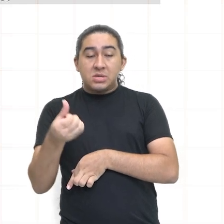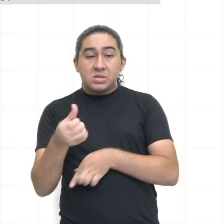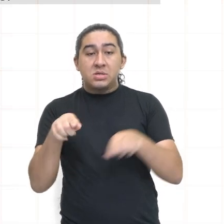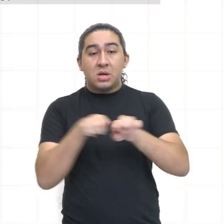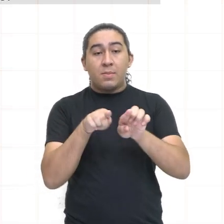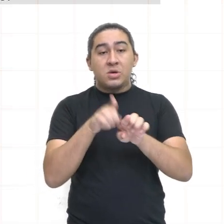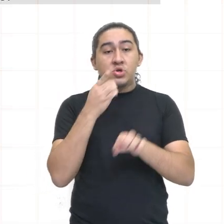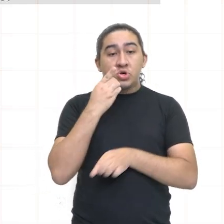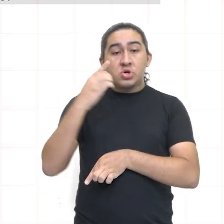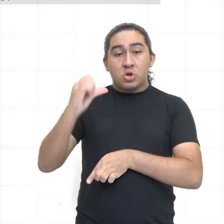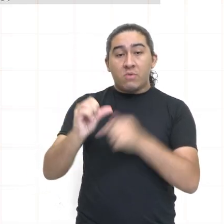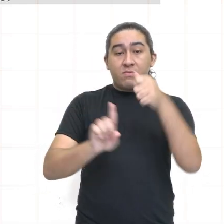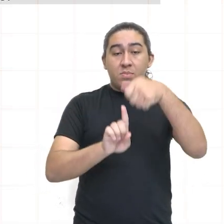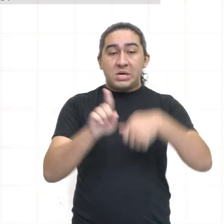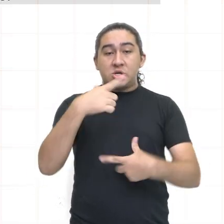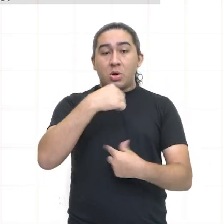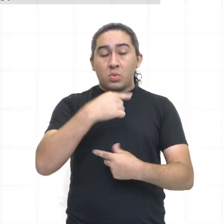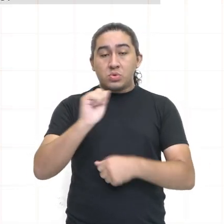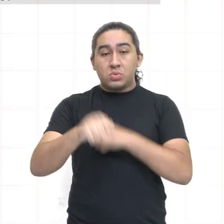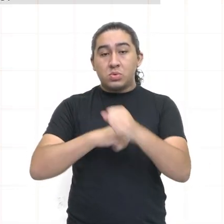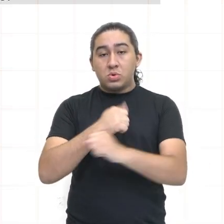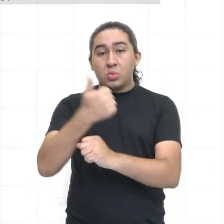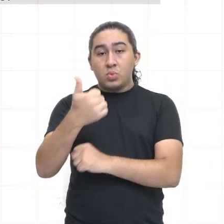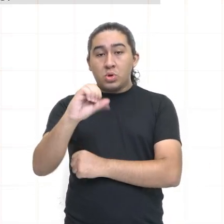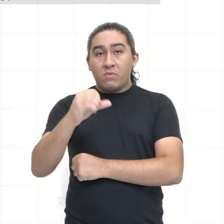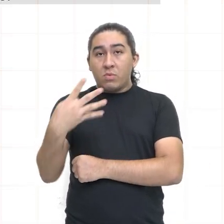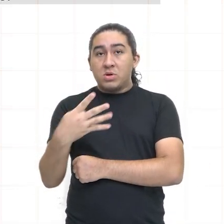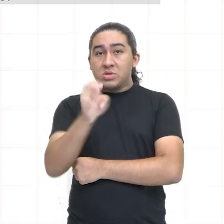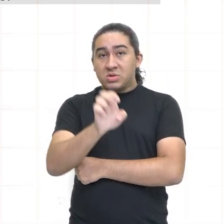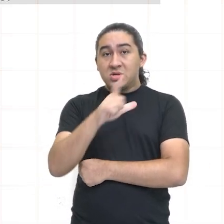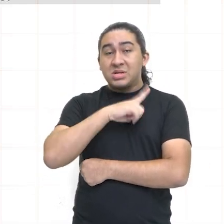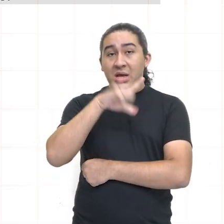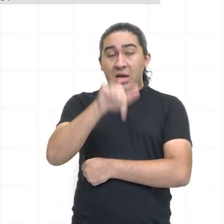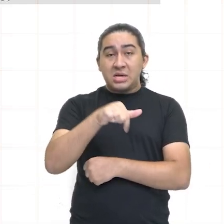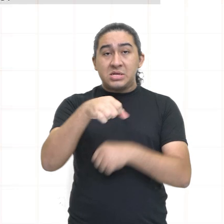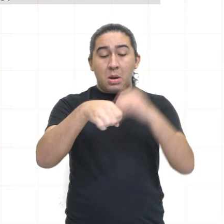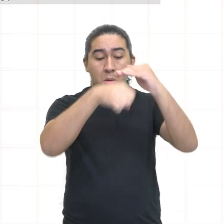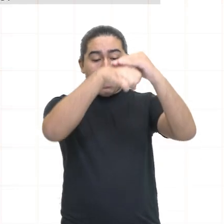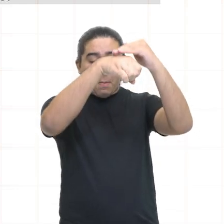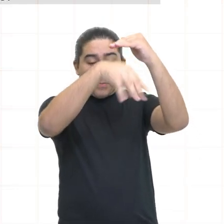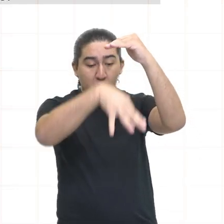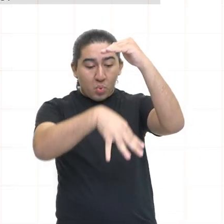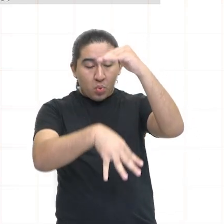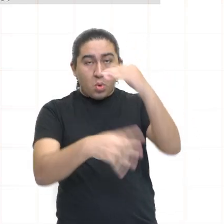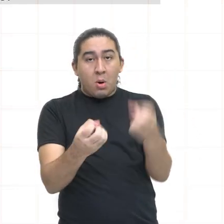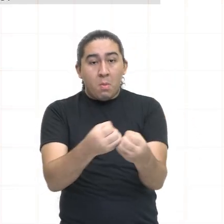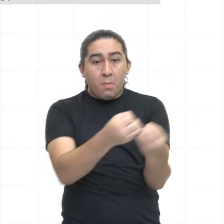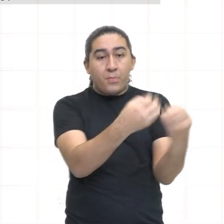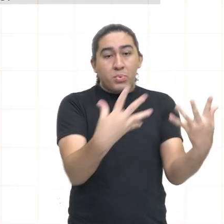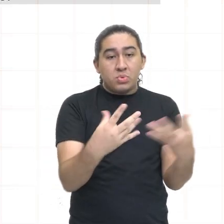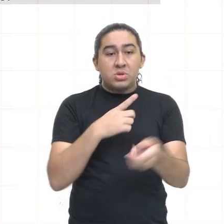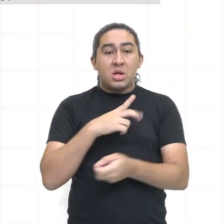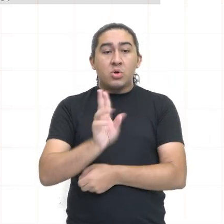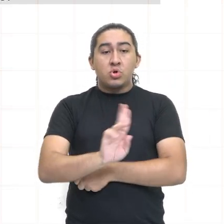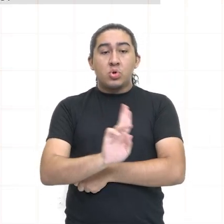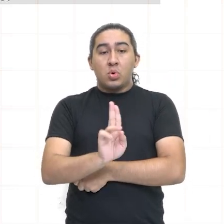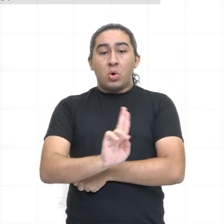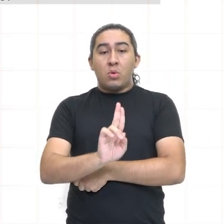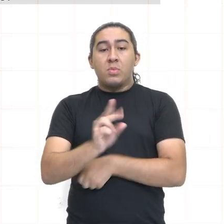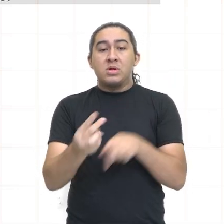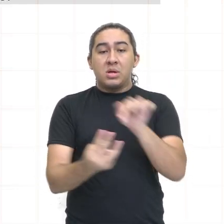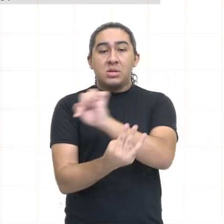de 1945, os Estados Unidos lançaram as bombas atômicas, conhecidas como Little Man,